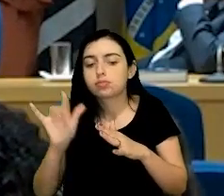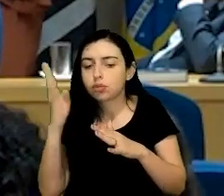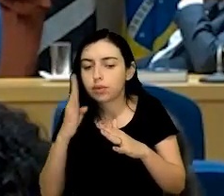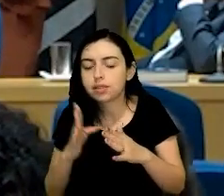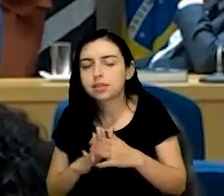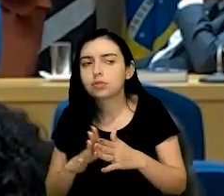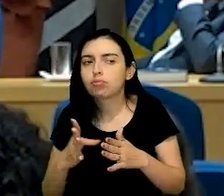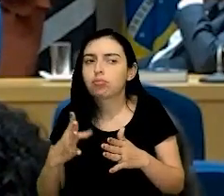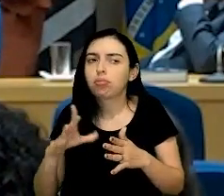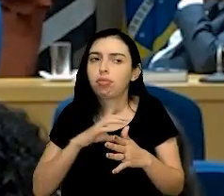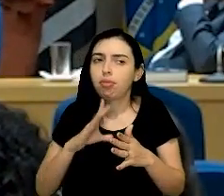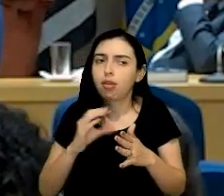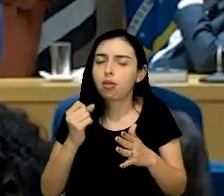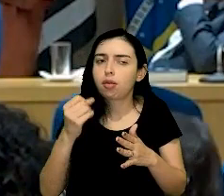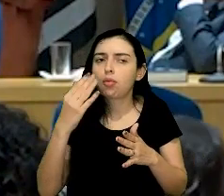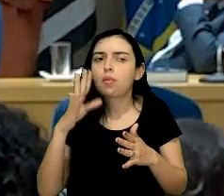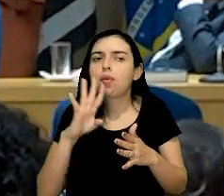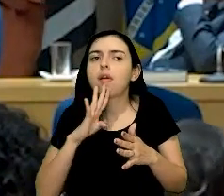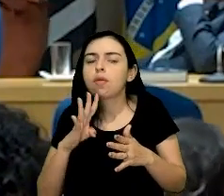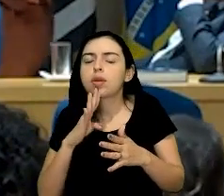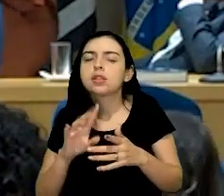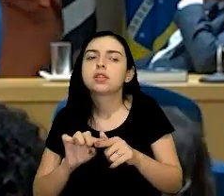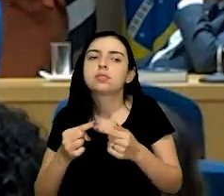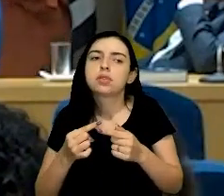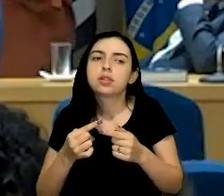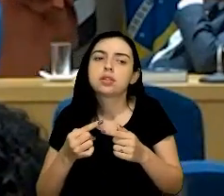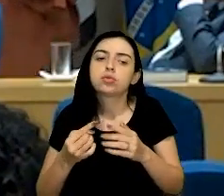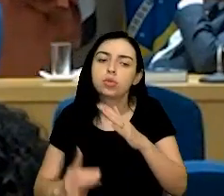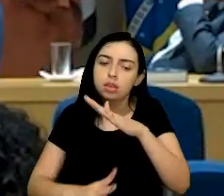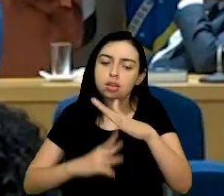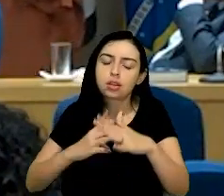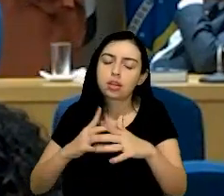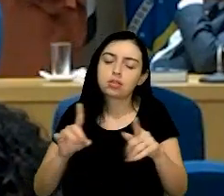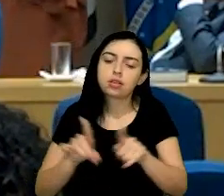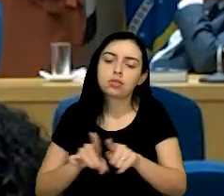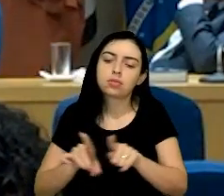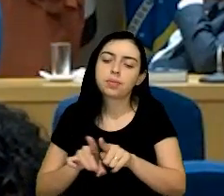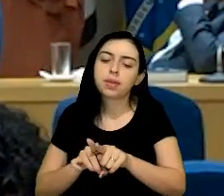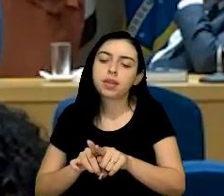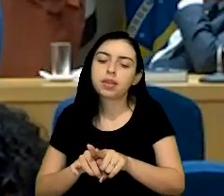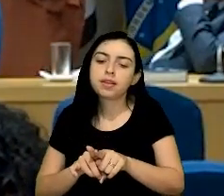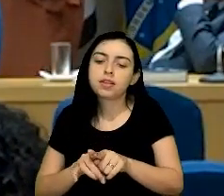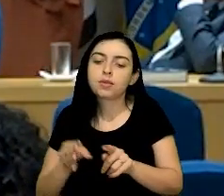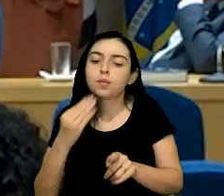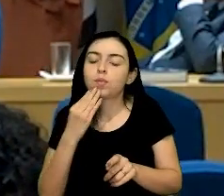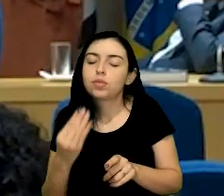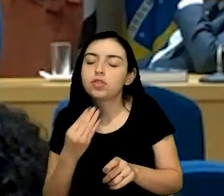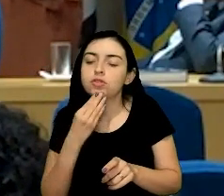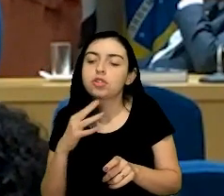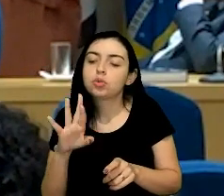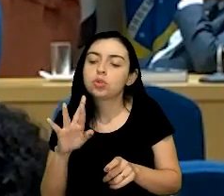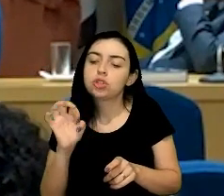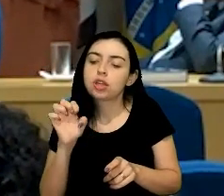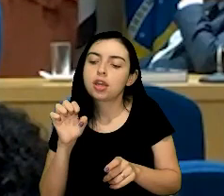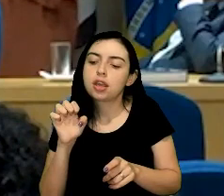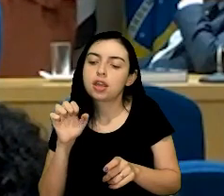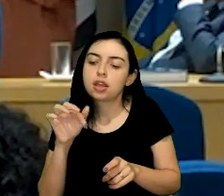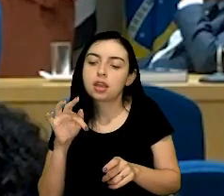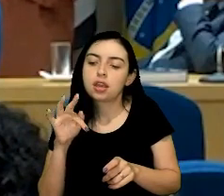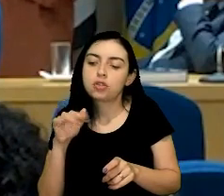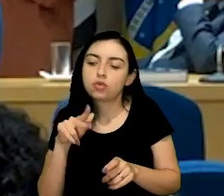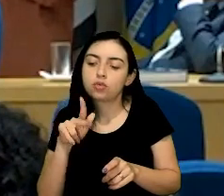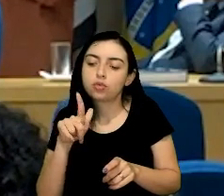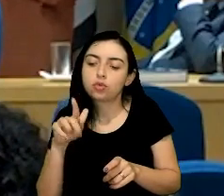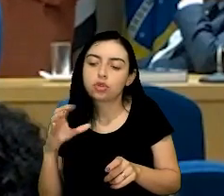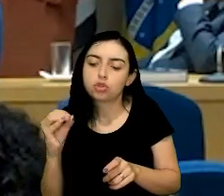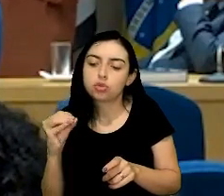embora, do que entradas. A mesma coisa os solicitantes de refúgio. E aqui, olha, nessas entradas aqui, ainda estavam os